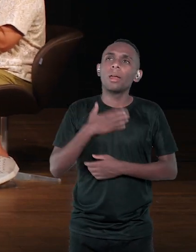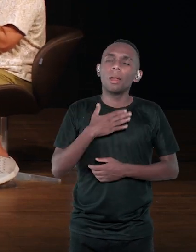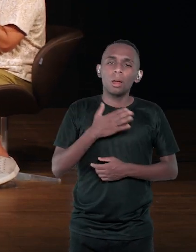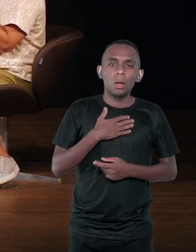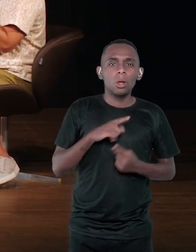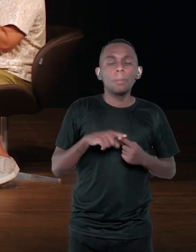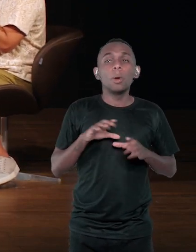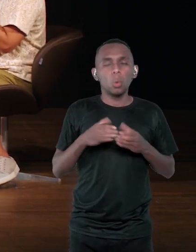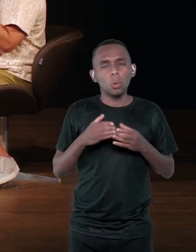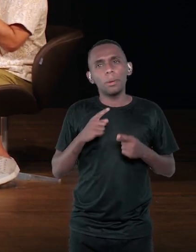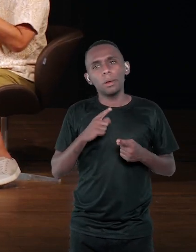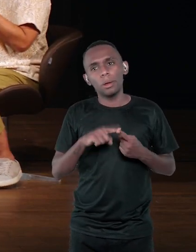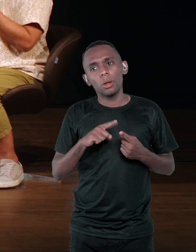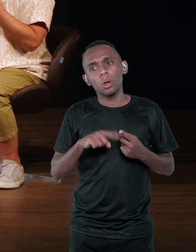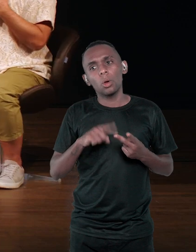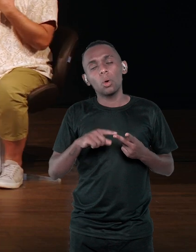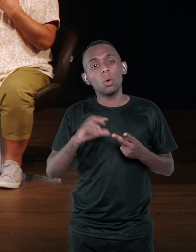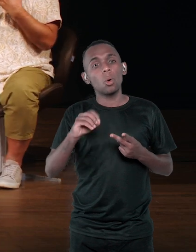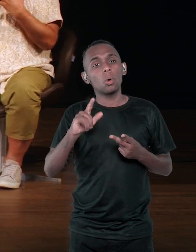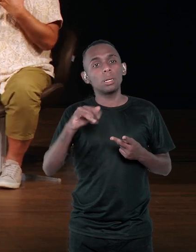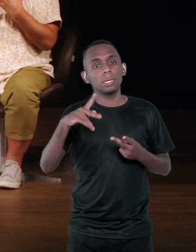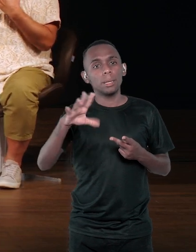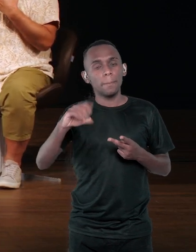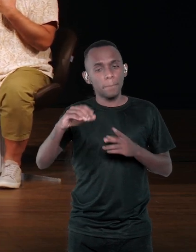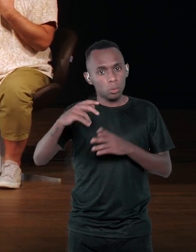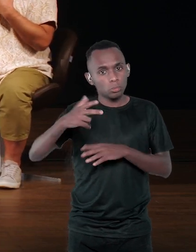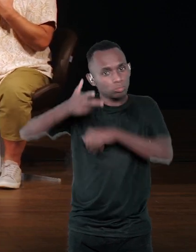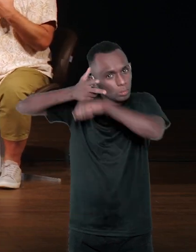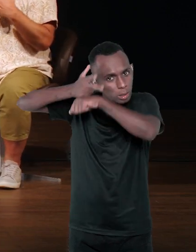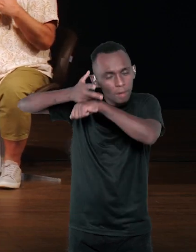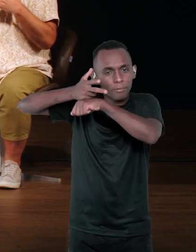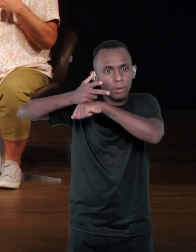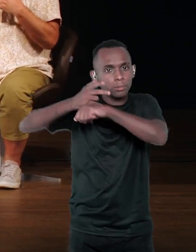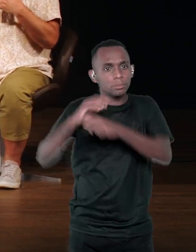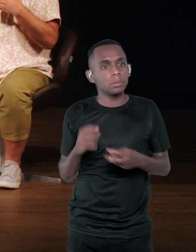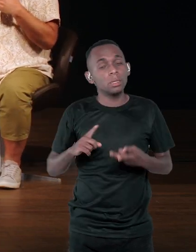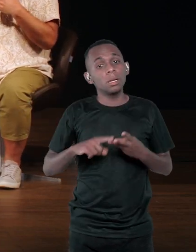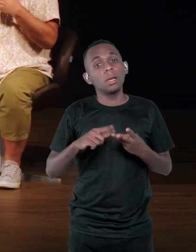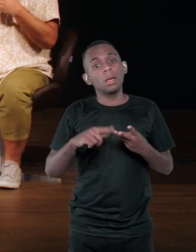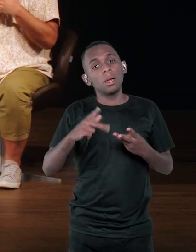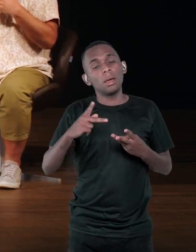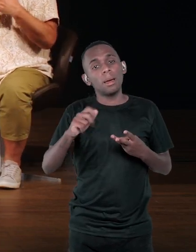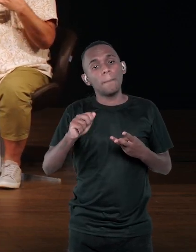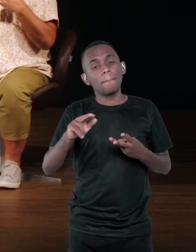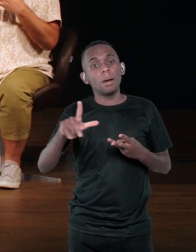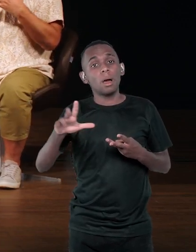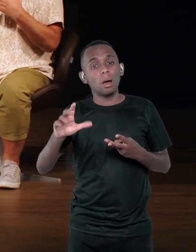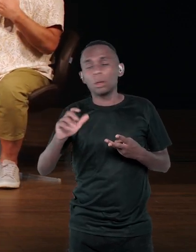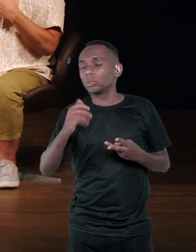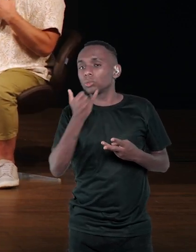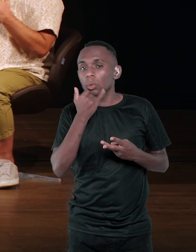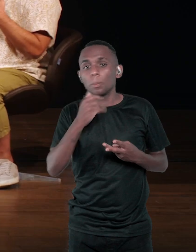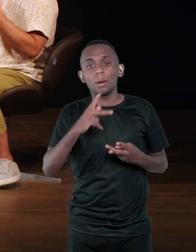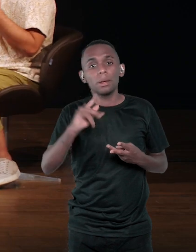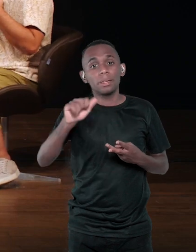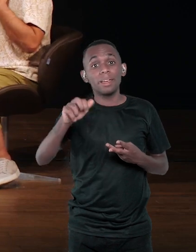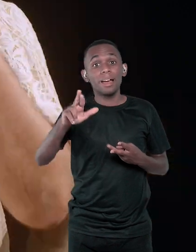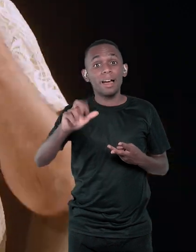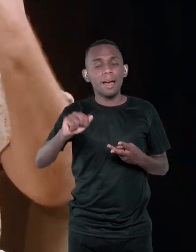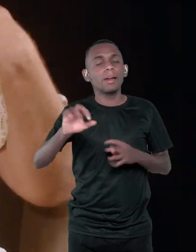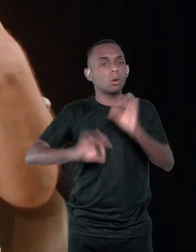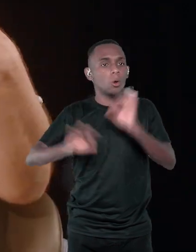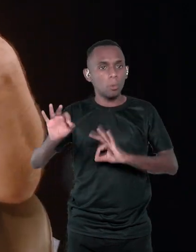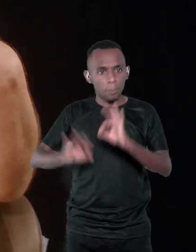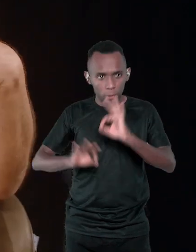eu, o Olímpio, que era o cinegrafista, maravilhoso, e a Paula. A Chiara, a Renata Chiara, que era a produtora.